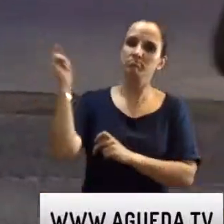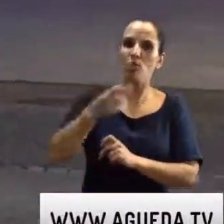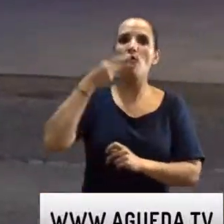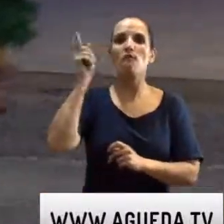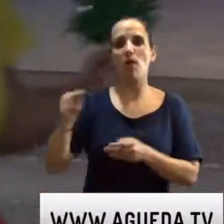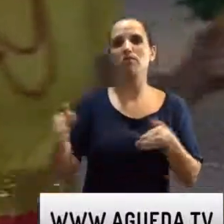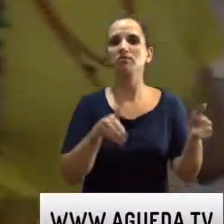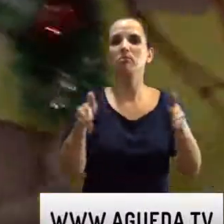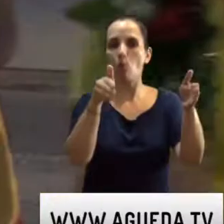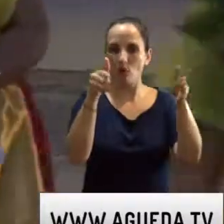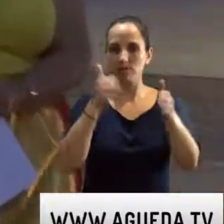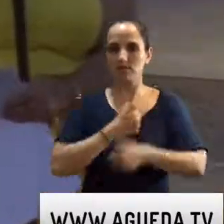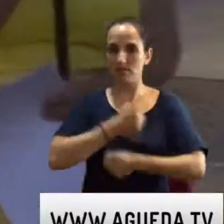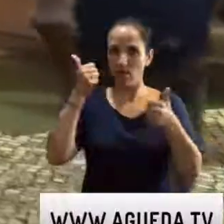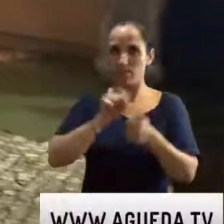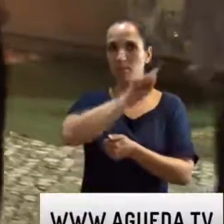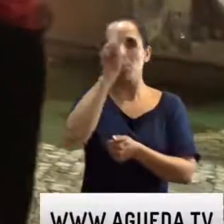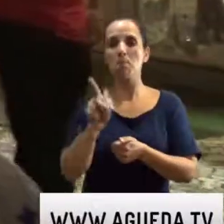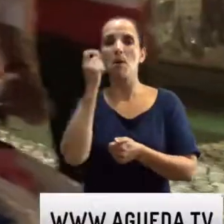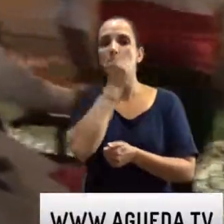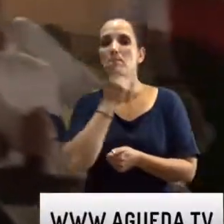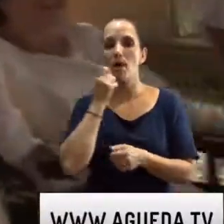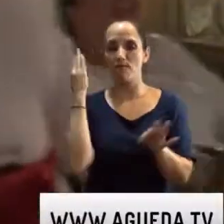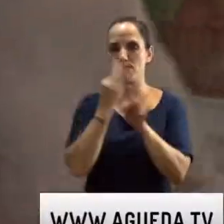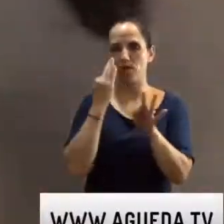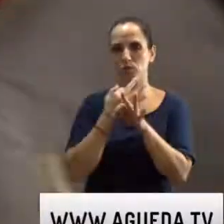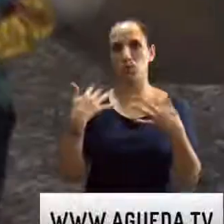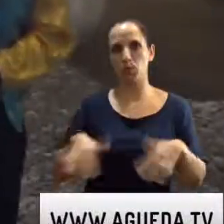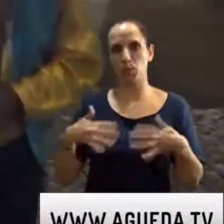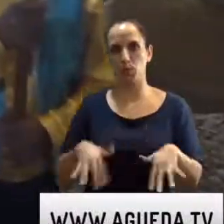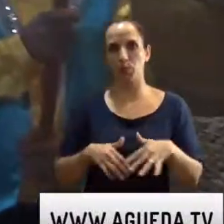da cidade e ao Largo 1º de Maio em grande festa.